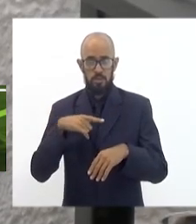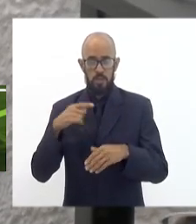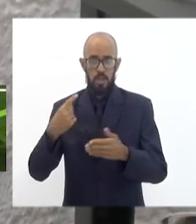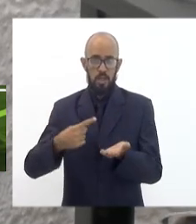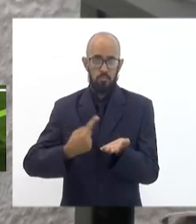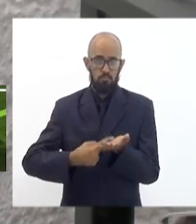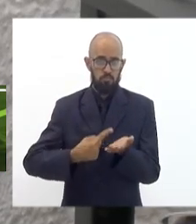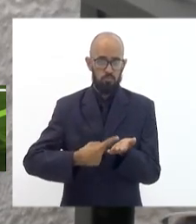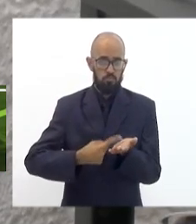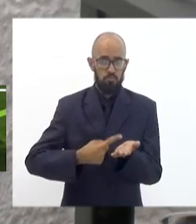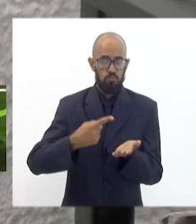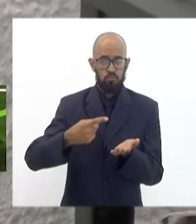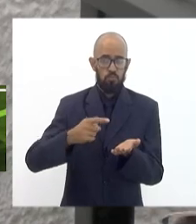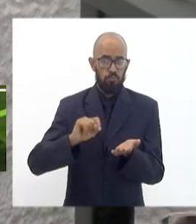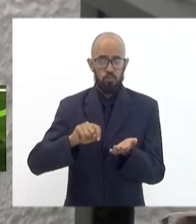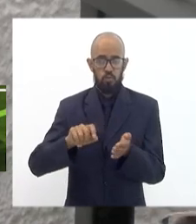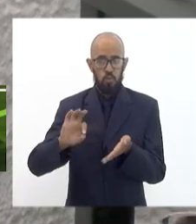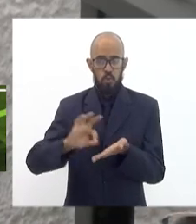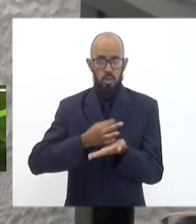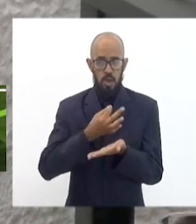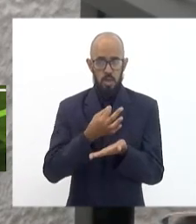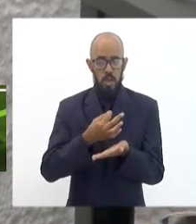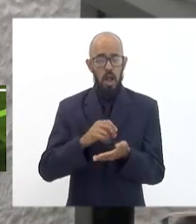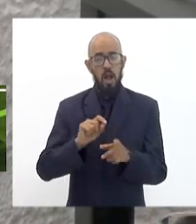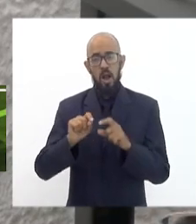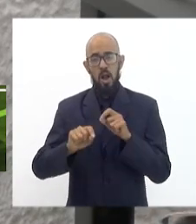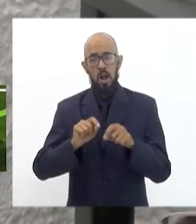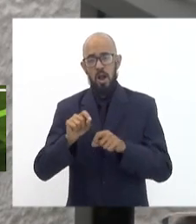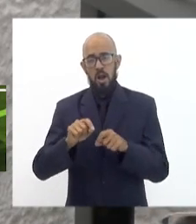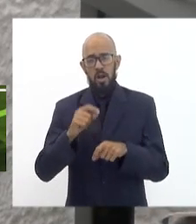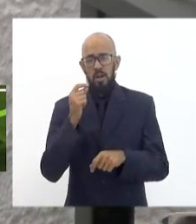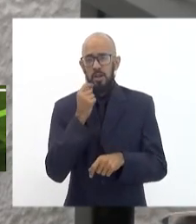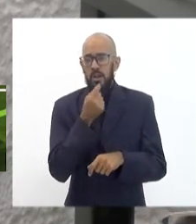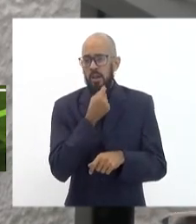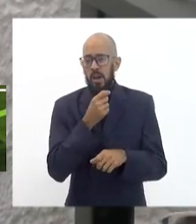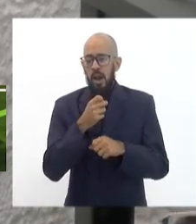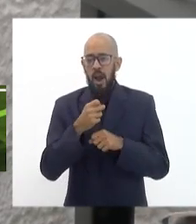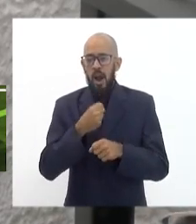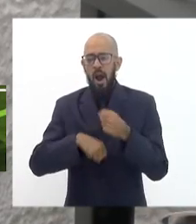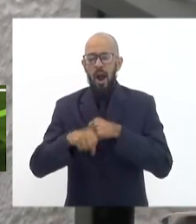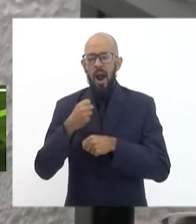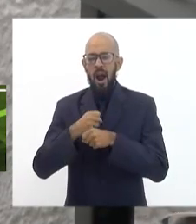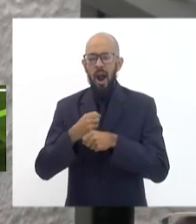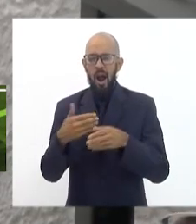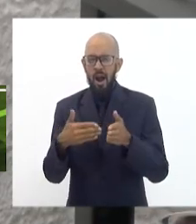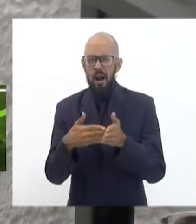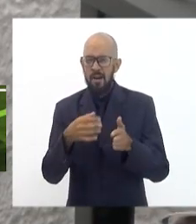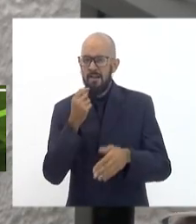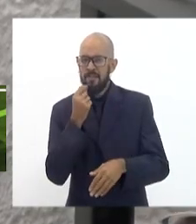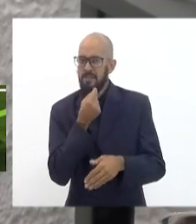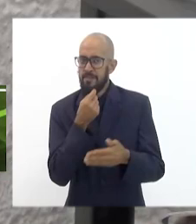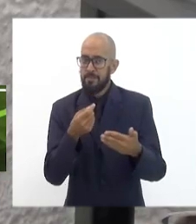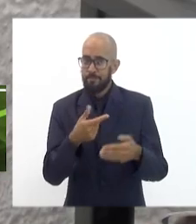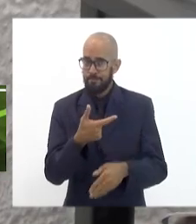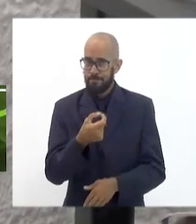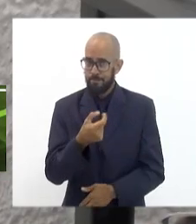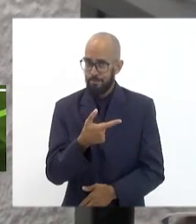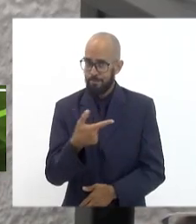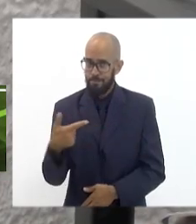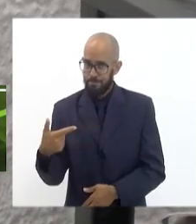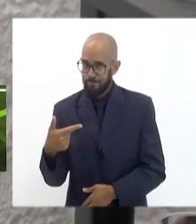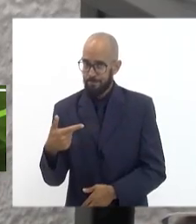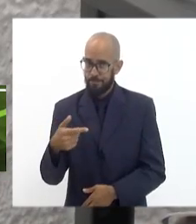neste primeiro ano de programa ou seja de Setembro do ano passado a Setembro deste ano 10 mil